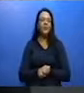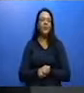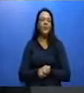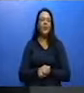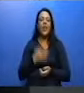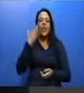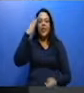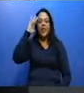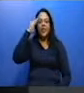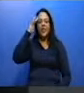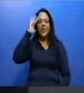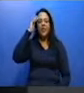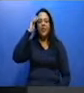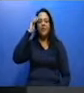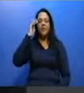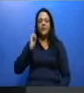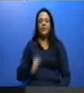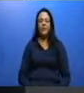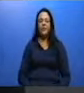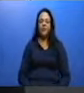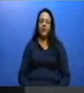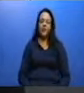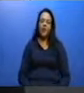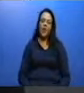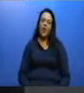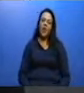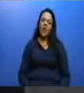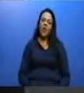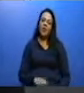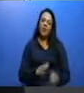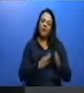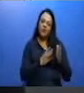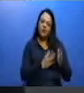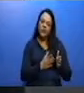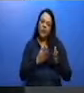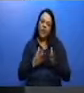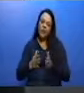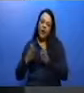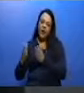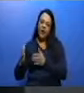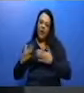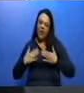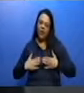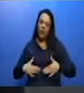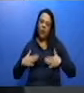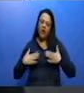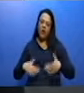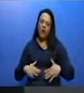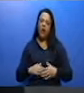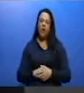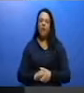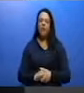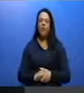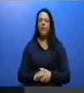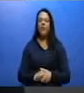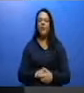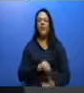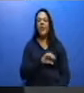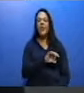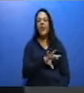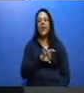Deu para entender? Então vai ser um de cada vez, vai ser devagarzinho. Então, cada aula a gente estuda